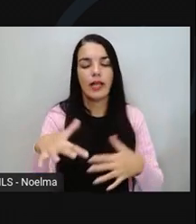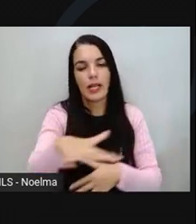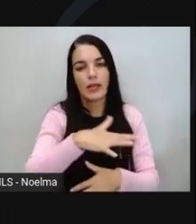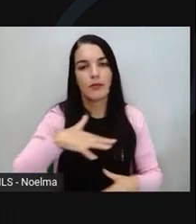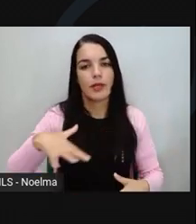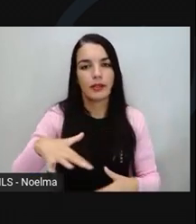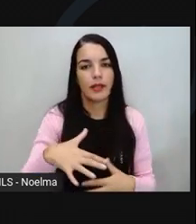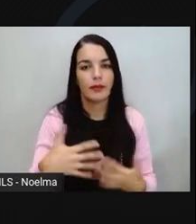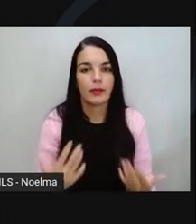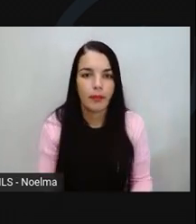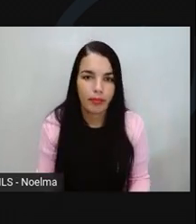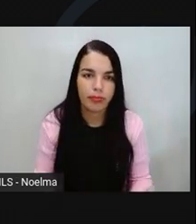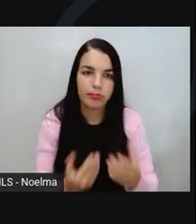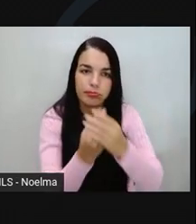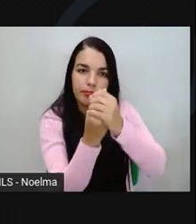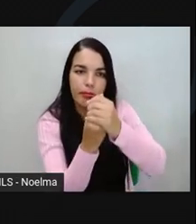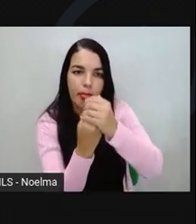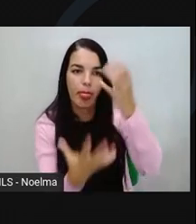dos outros.